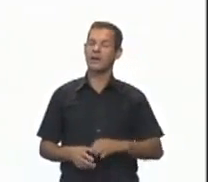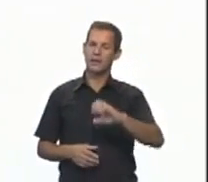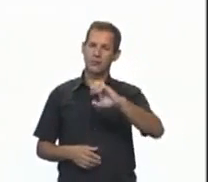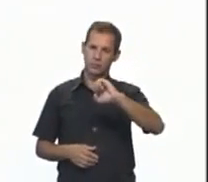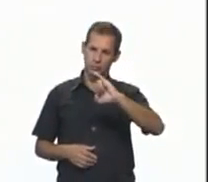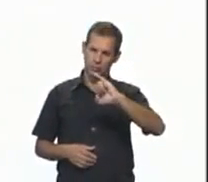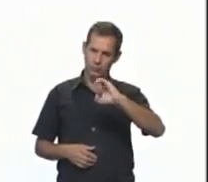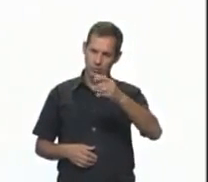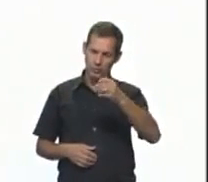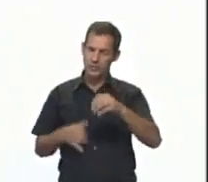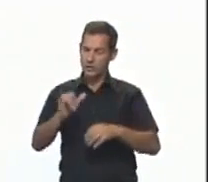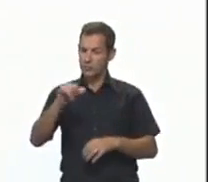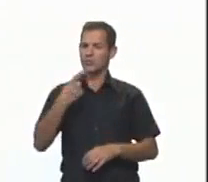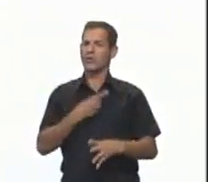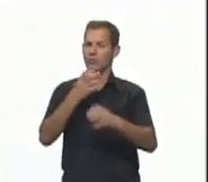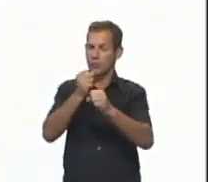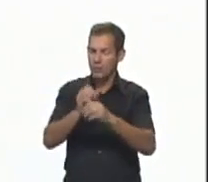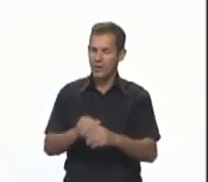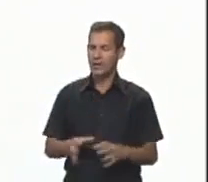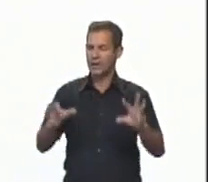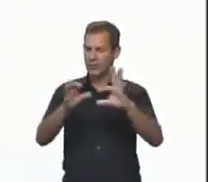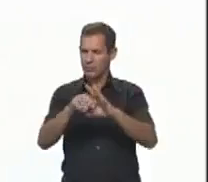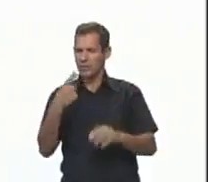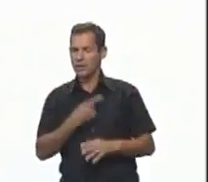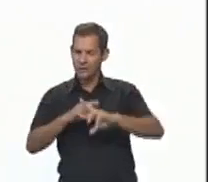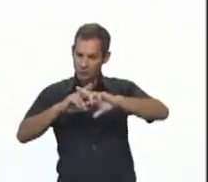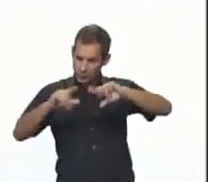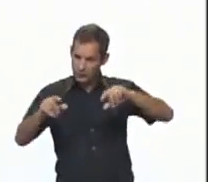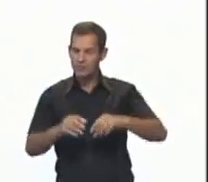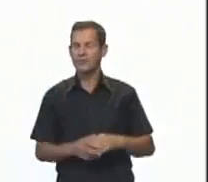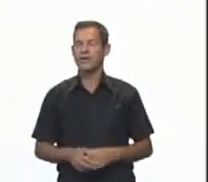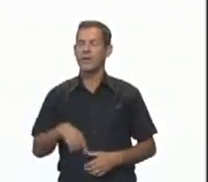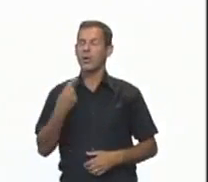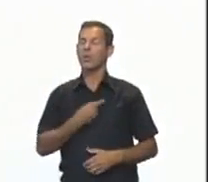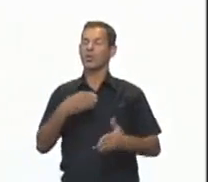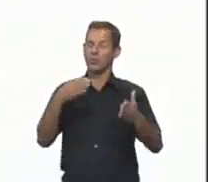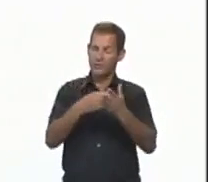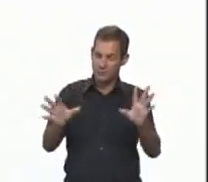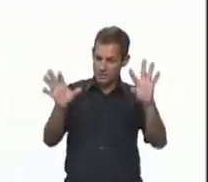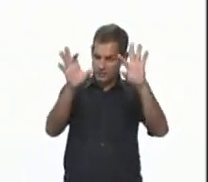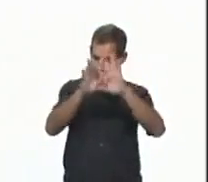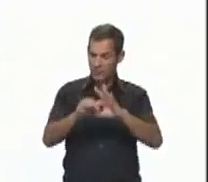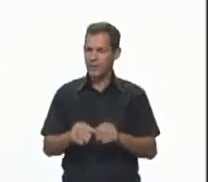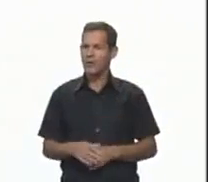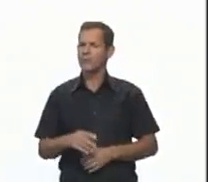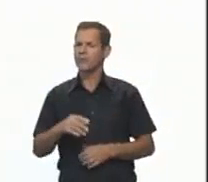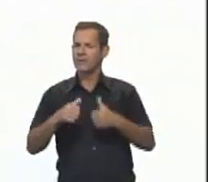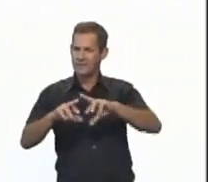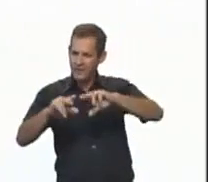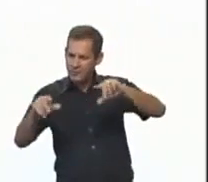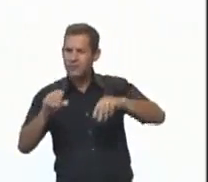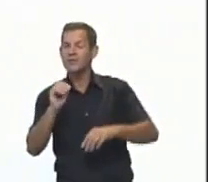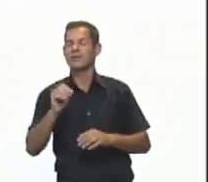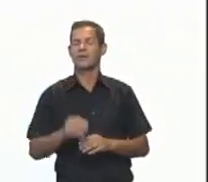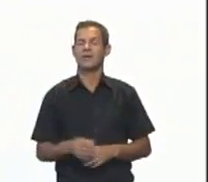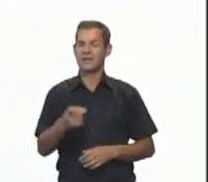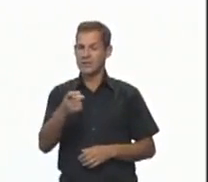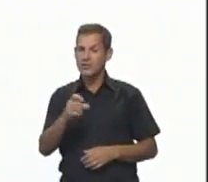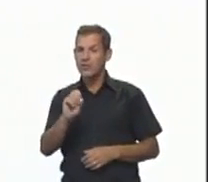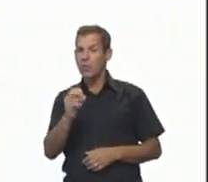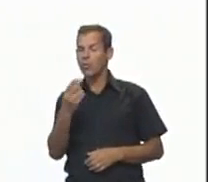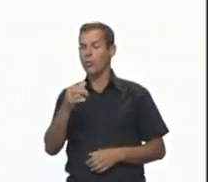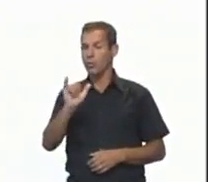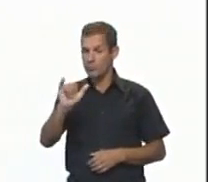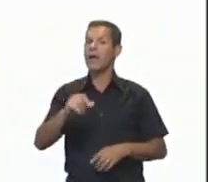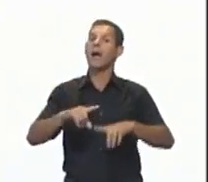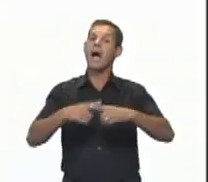y. Então, quando a gente for calcular a integral, a nossa variação, os nossos limites de integração, eles vão estar variando em torno de quem? De x ou de